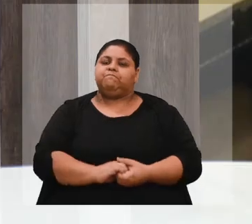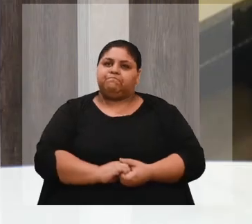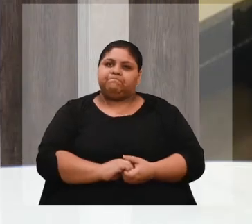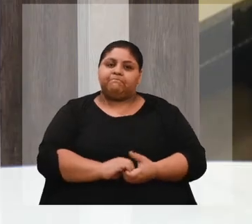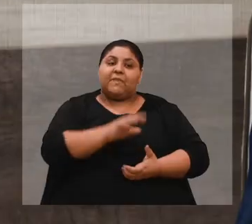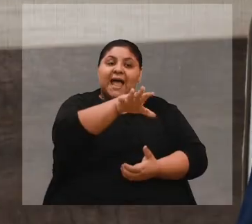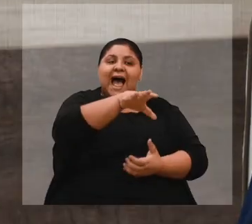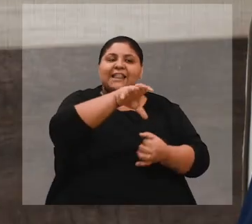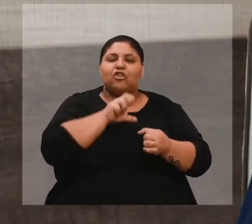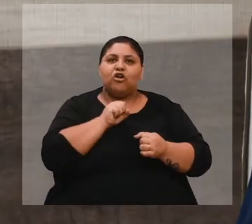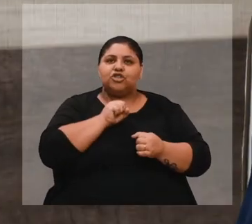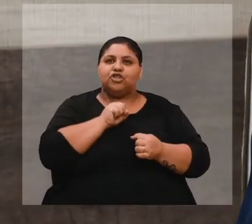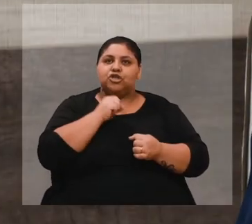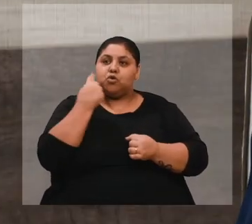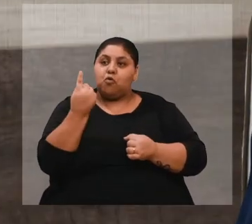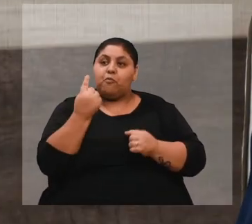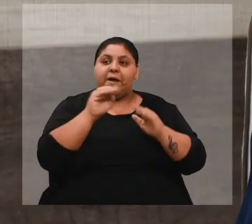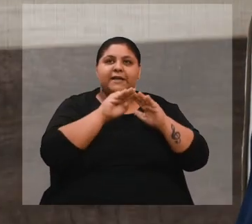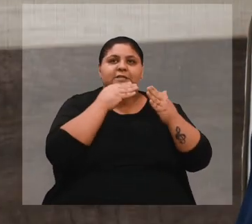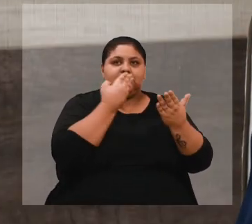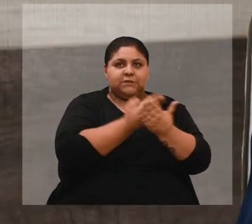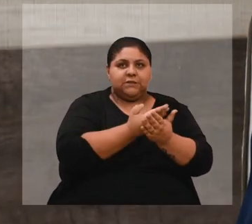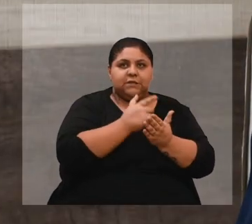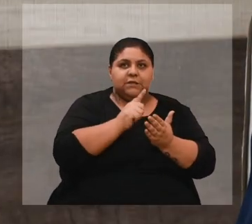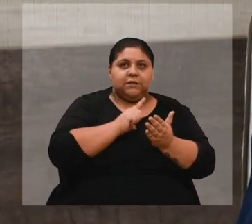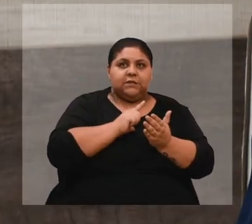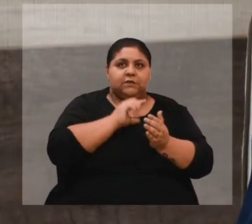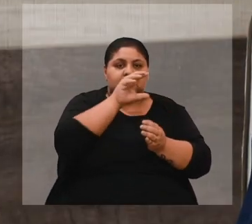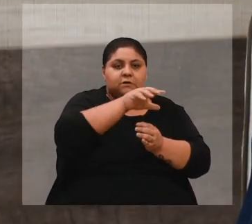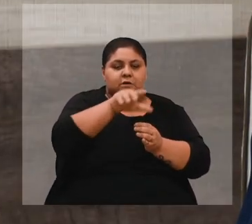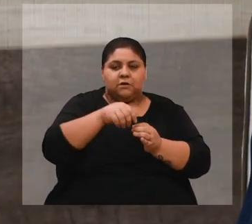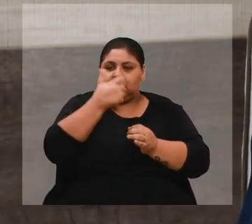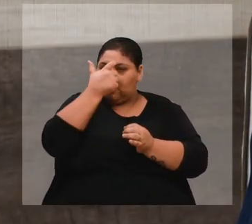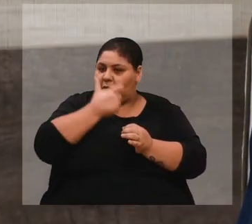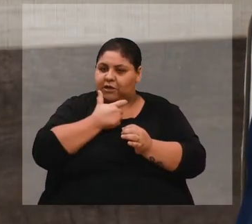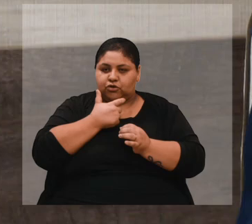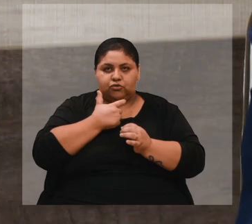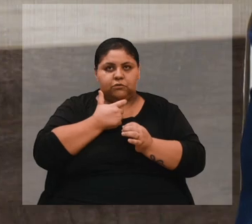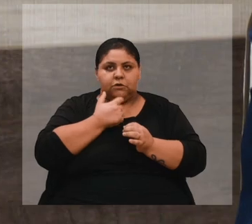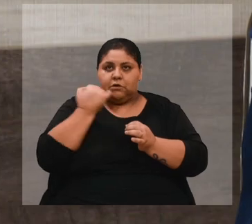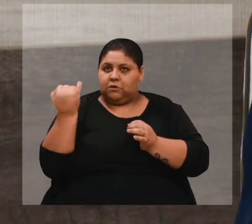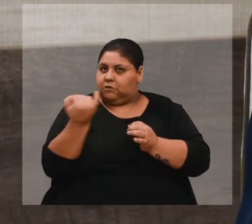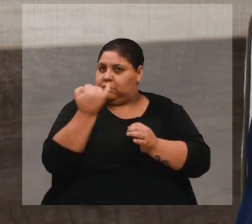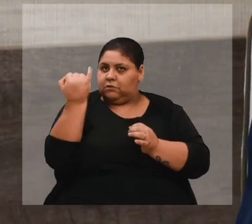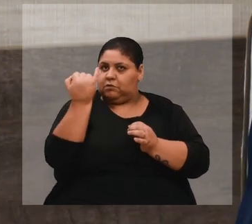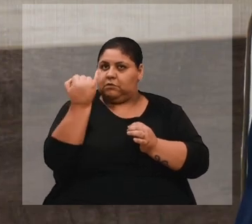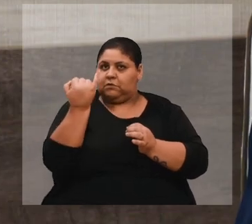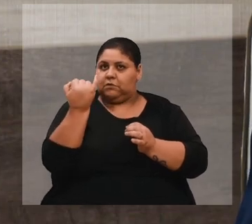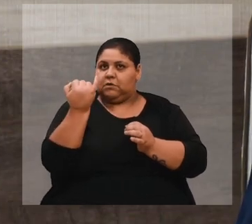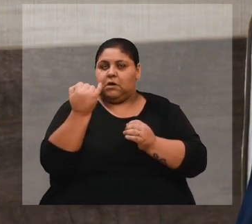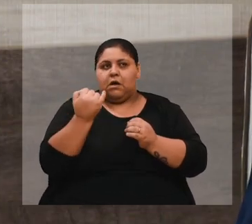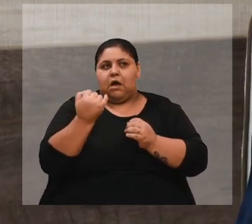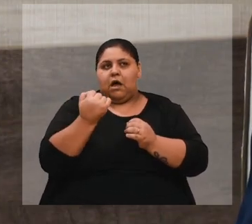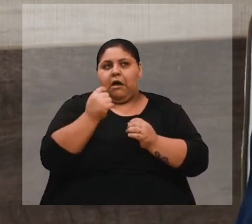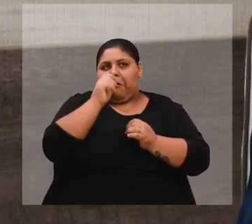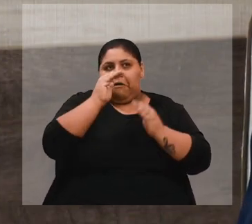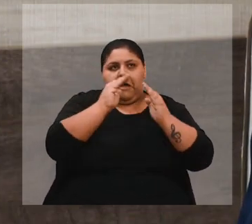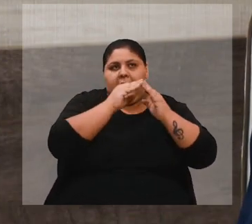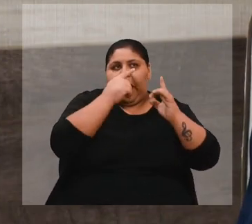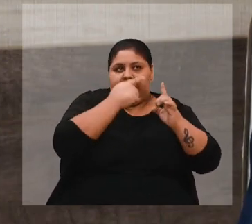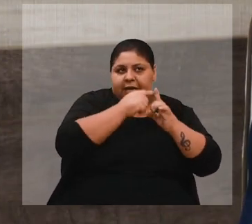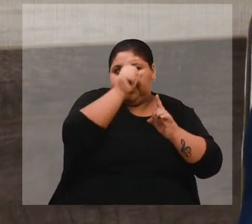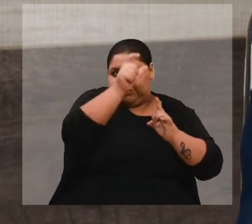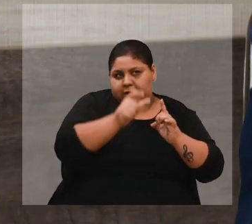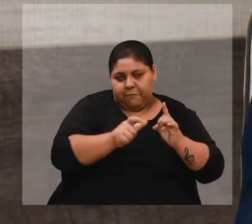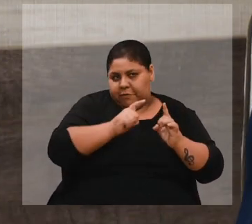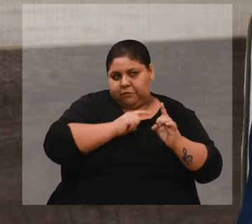isso? Sim. O Adote uma Escola é assim, eu tenho alguns locais que eu considero sagrados. Pode ser, alguns consideram a